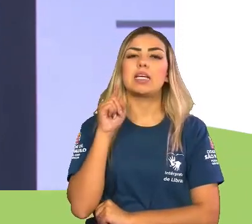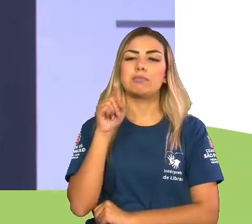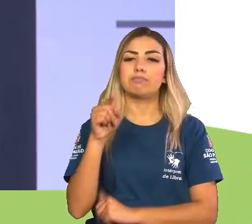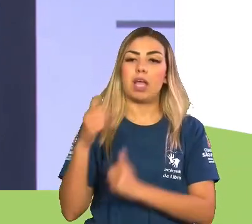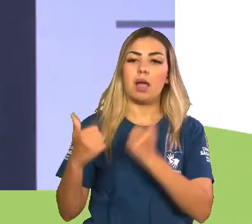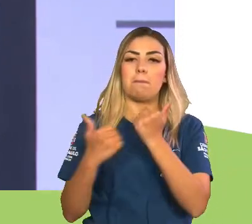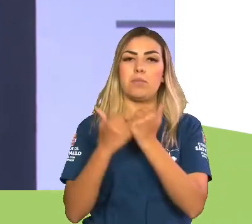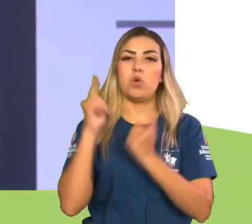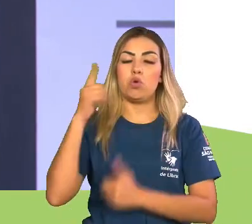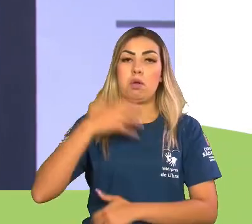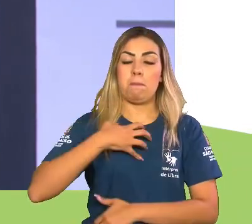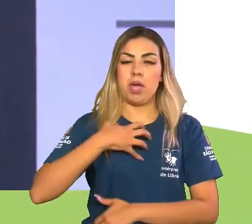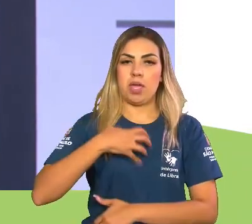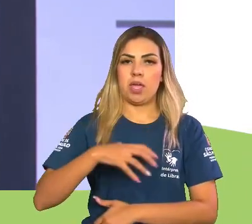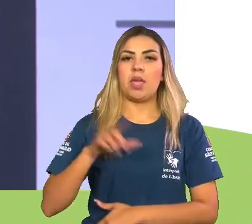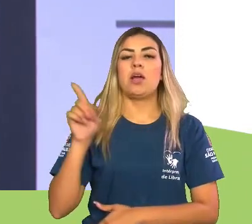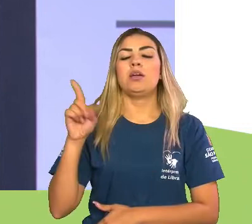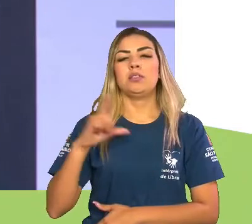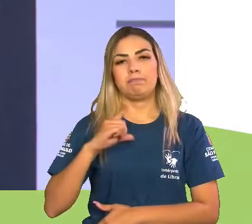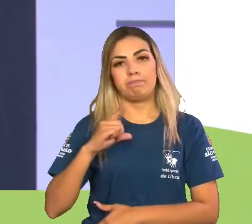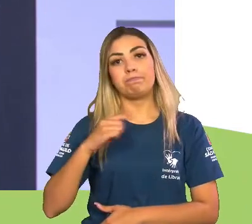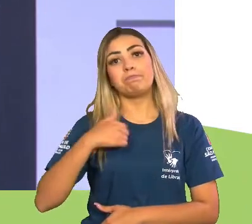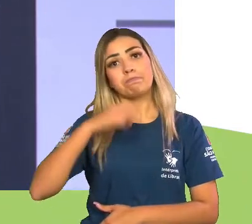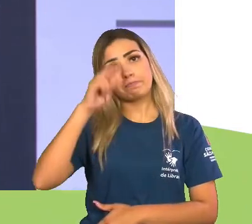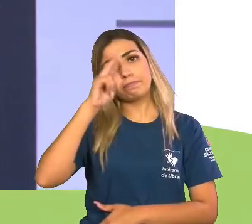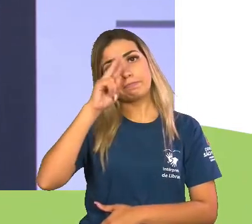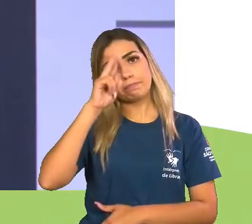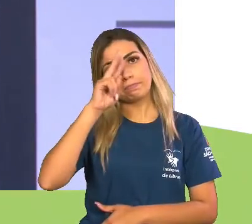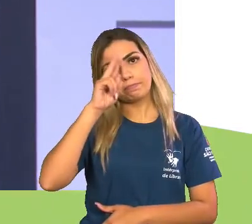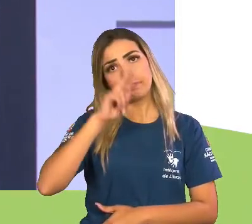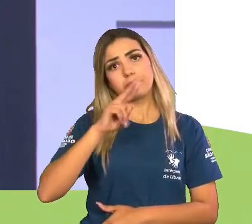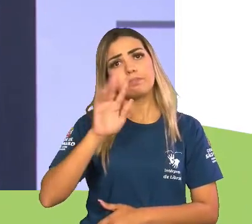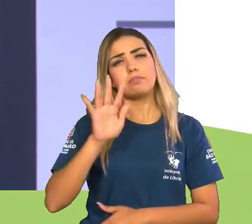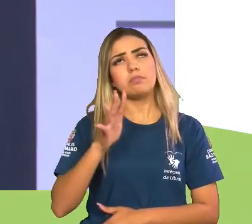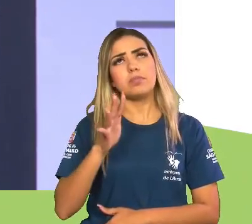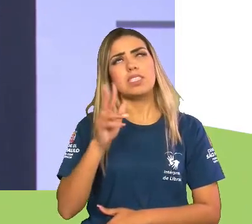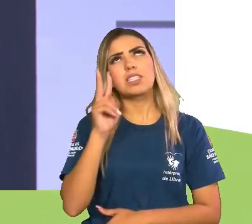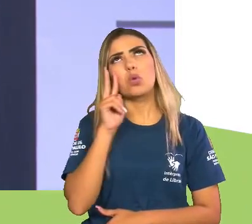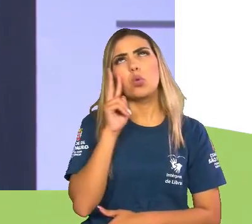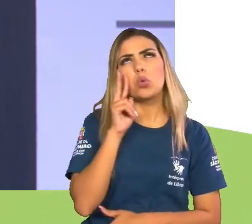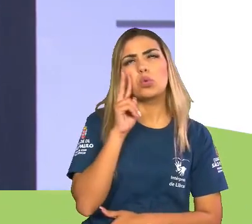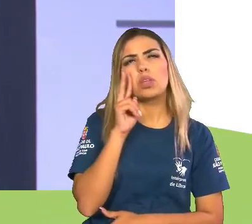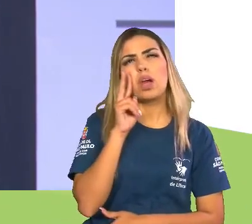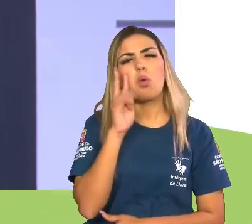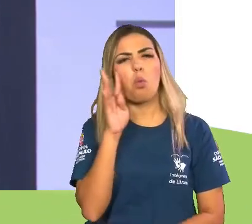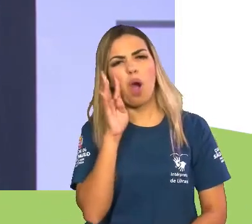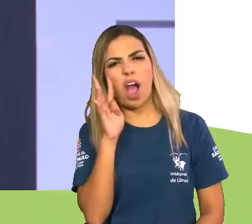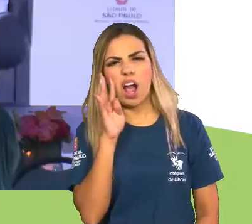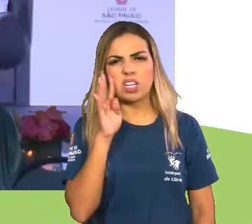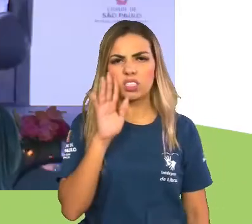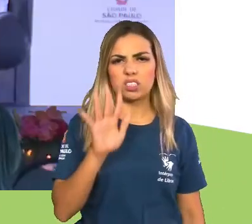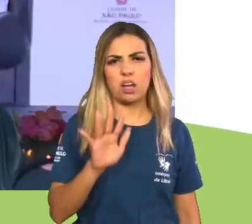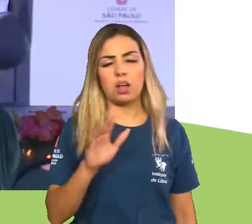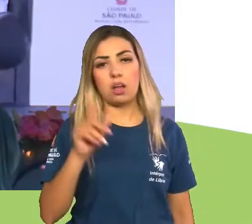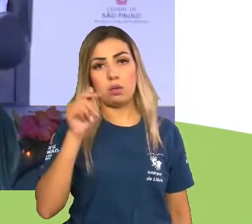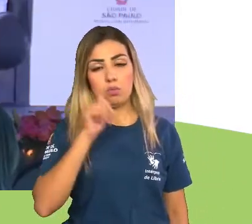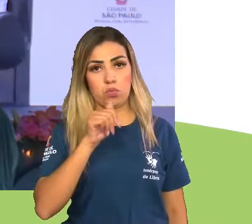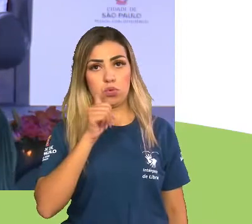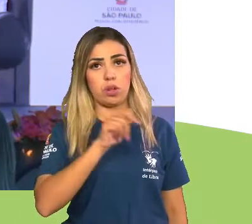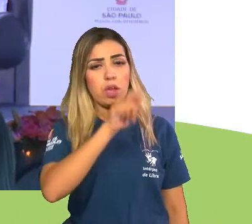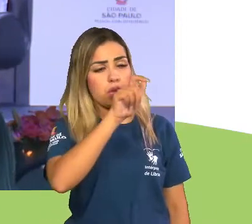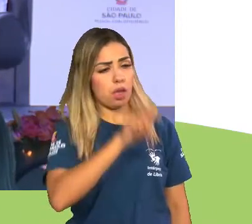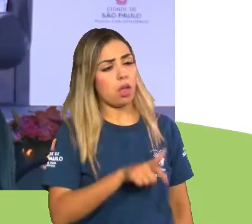e eu me lembro que fomos de uma segunda a uma quarta-feira, e uma senhora